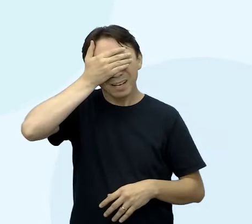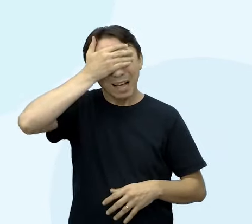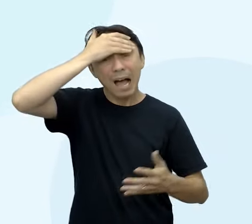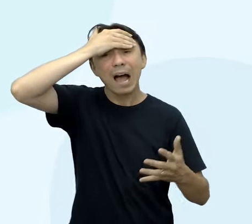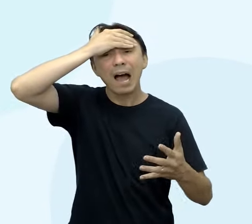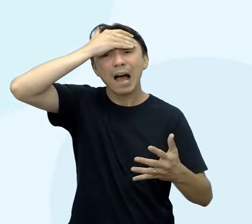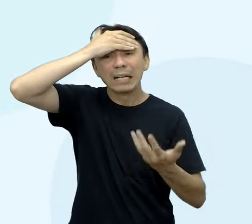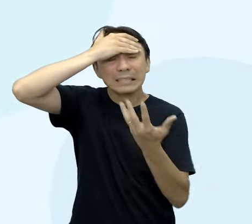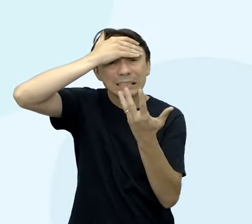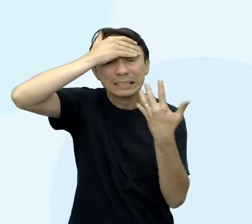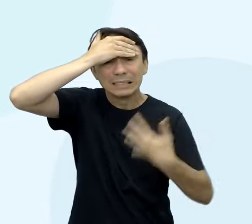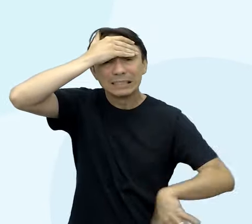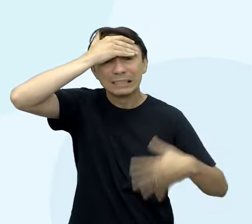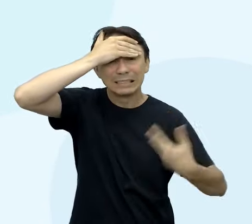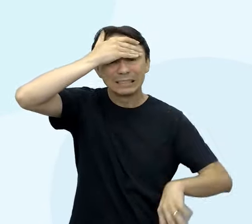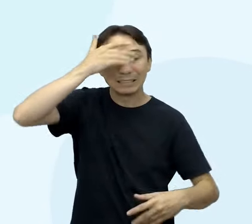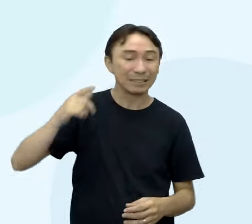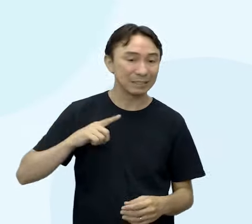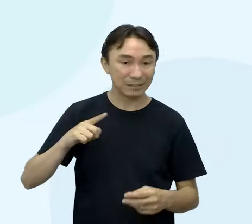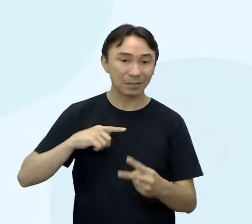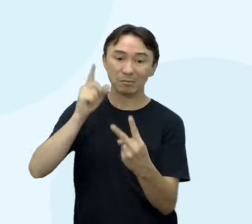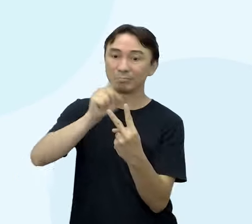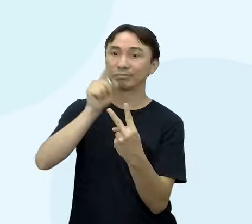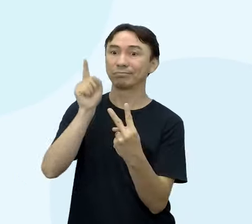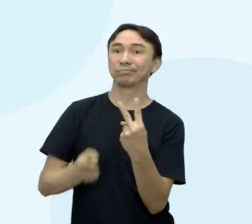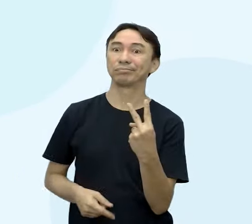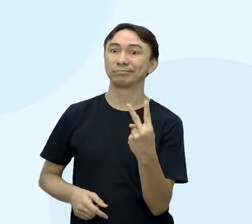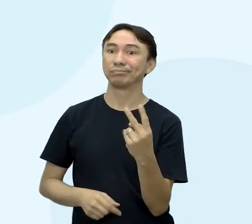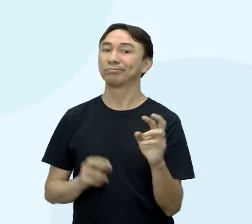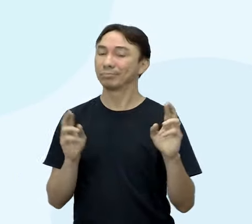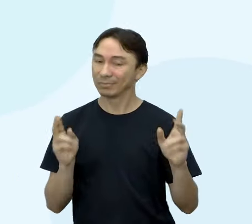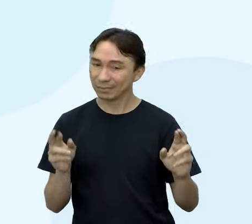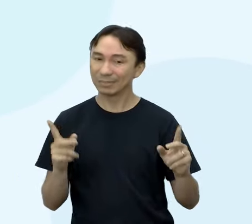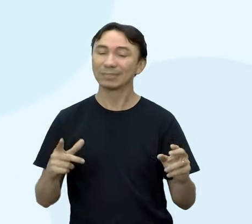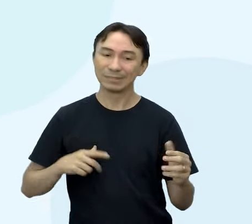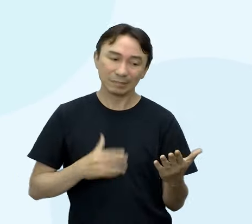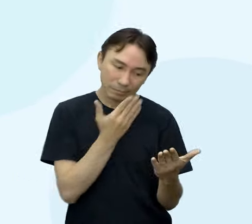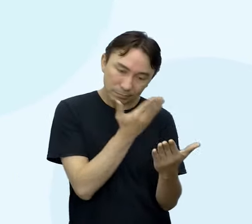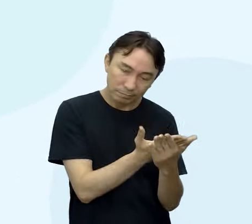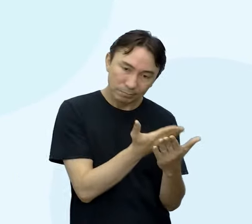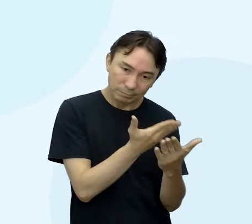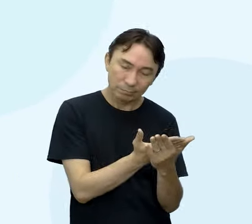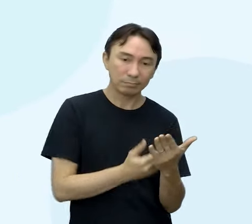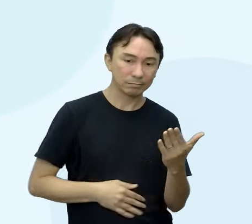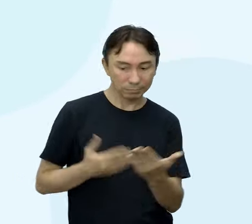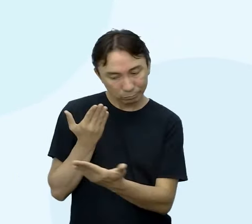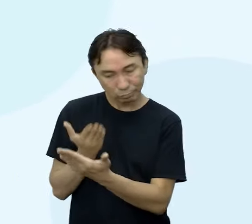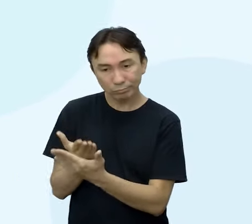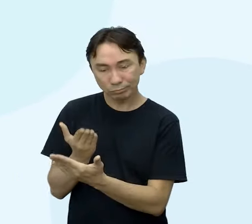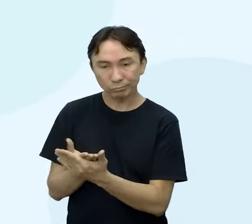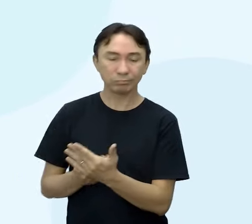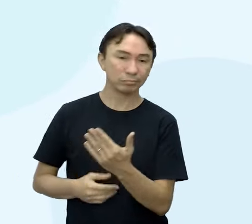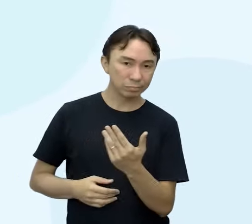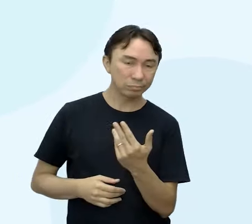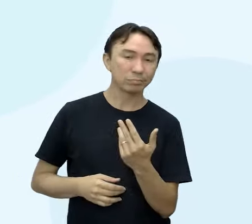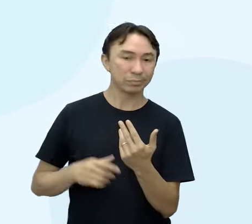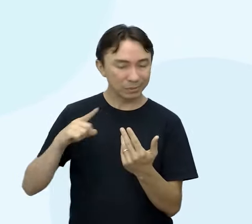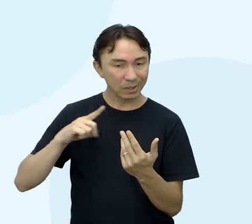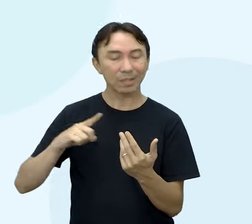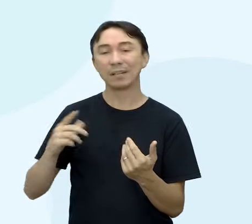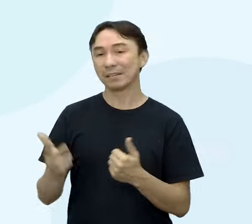fórmula louca aí. É, são duas fórmulas diferentes, tá bom? A vai ter uma aula pra abordar cada uma delas. Então, relaxa. Uma não, mais de uma, né?